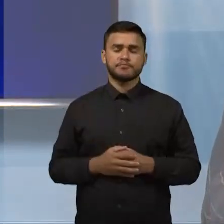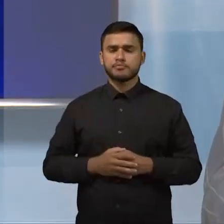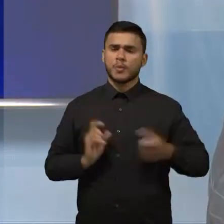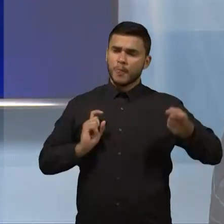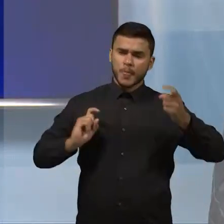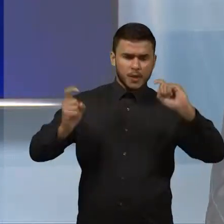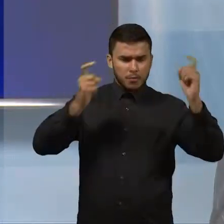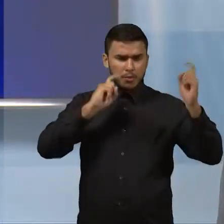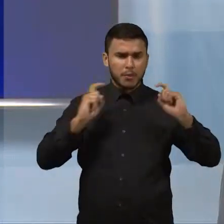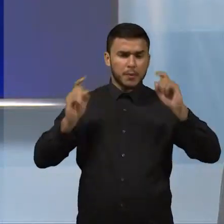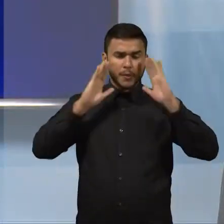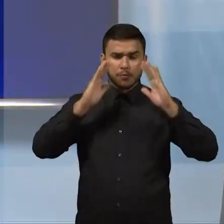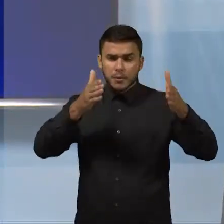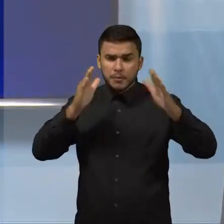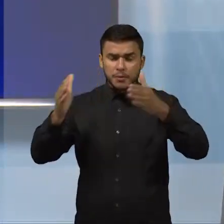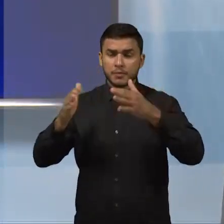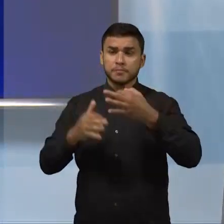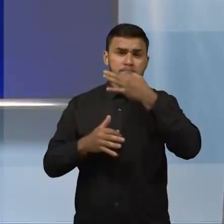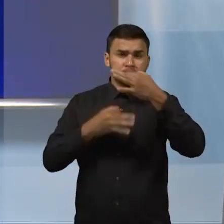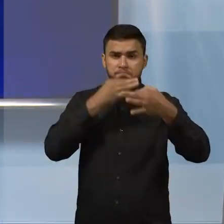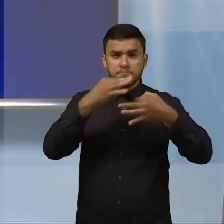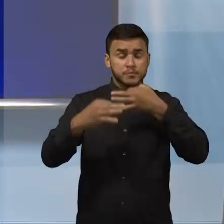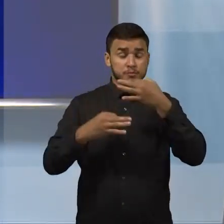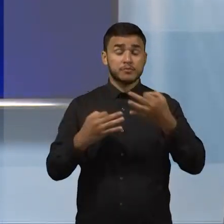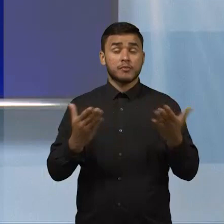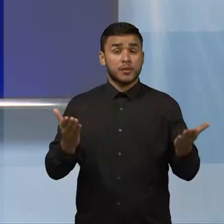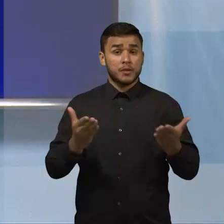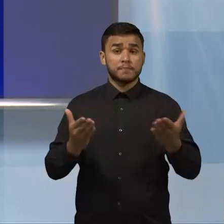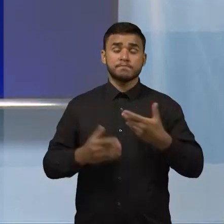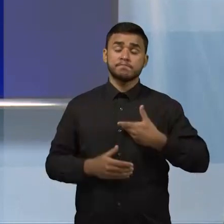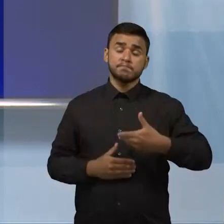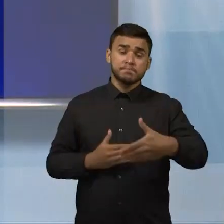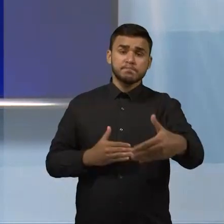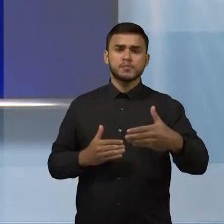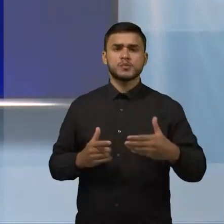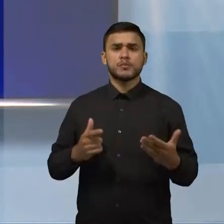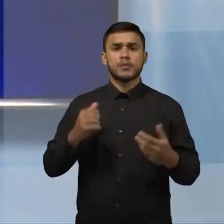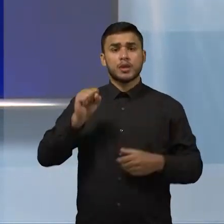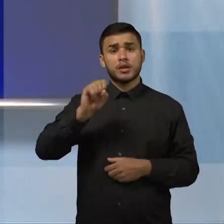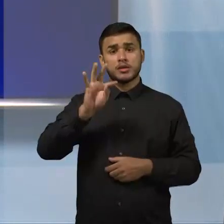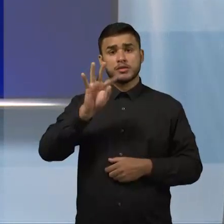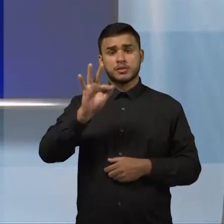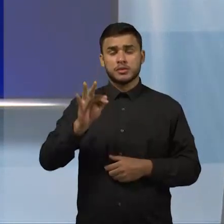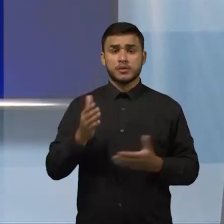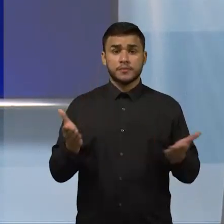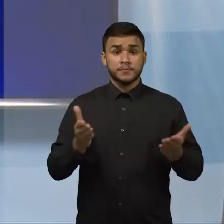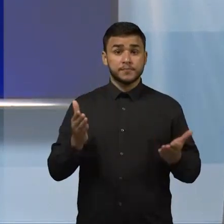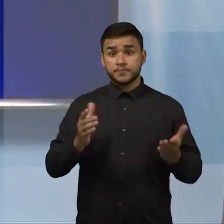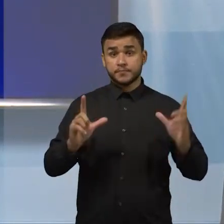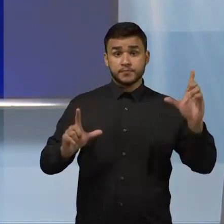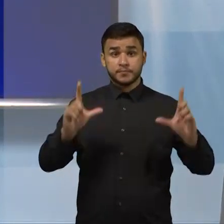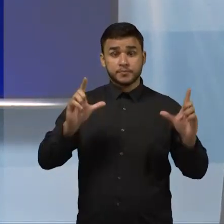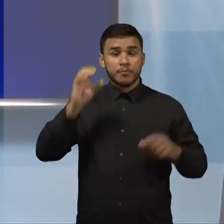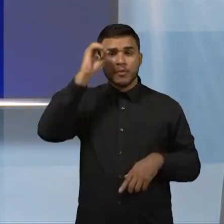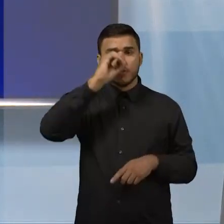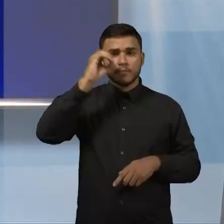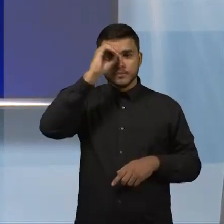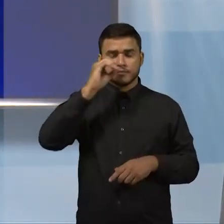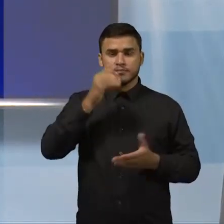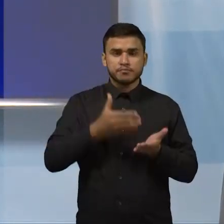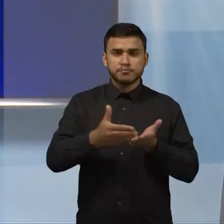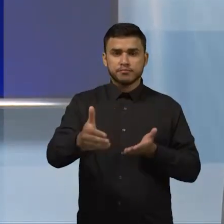os vários ângulos dessa questão, dessa postura do Supremo Tribunal Federal, que nós estamos iniciando mais uma edição do